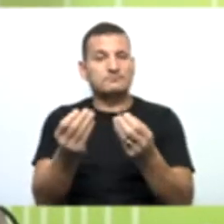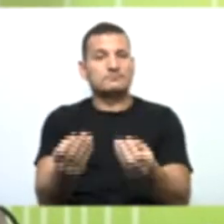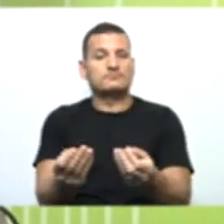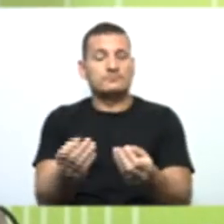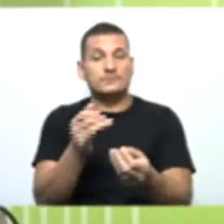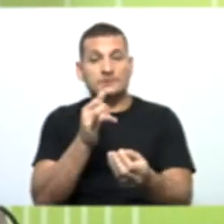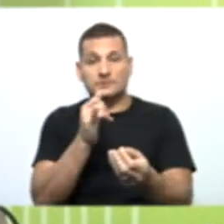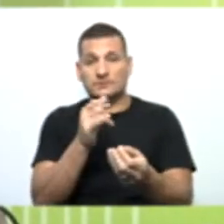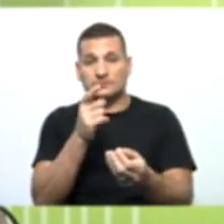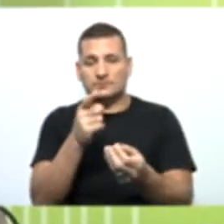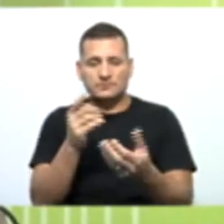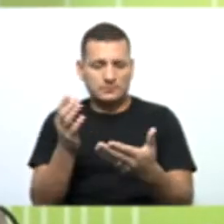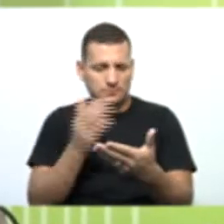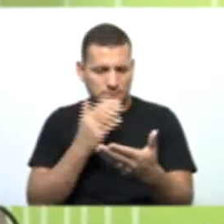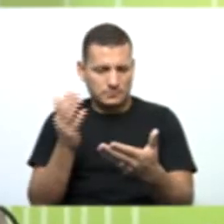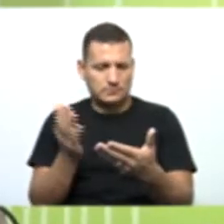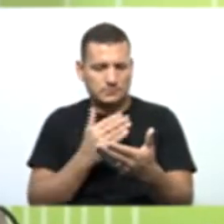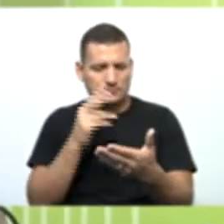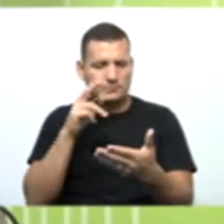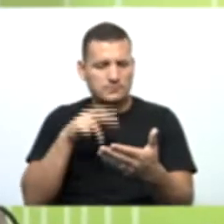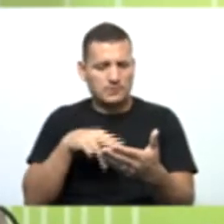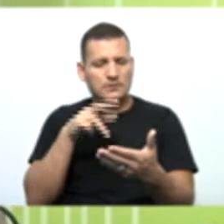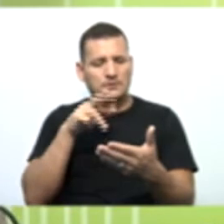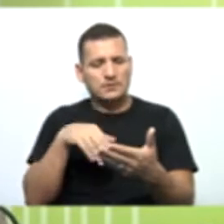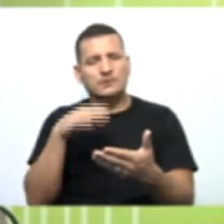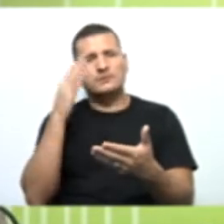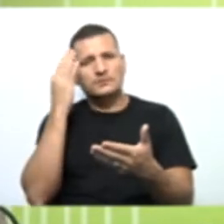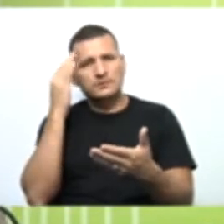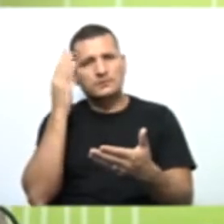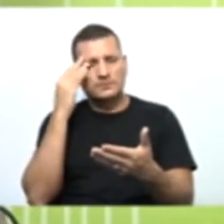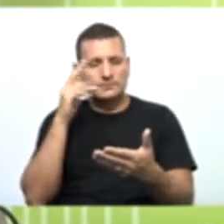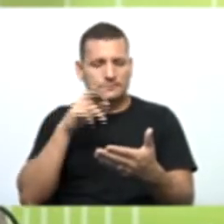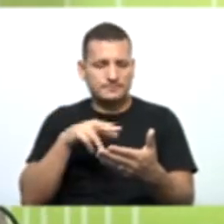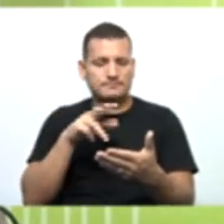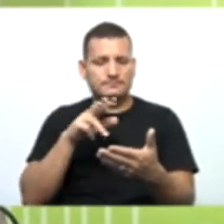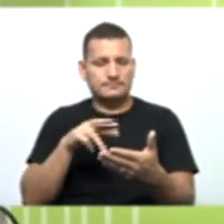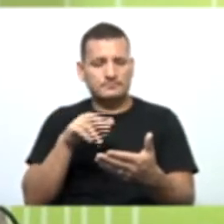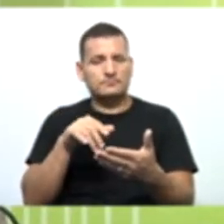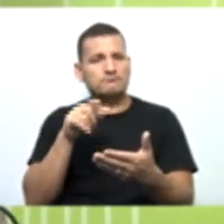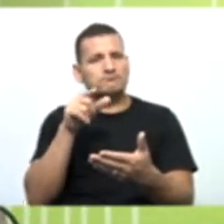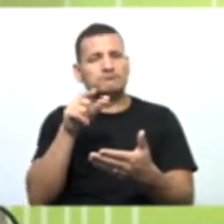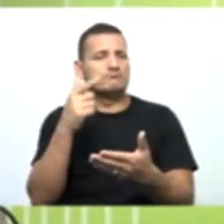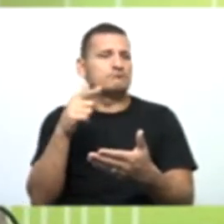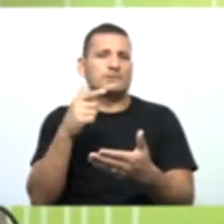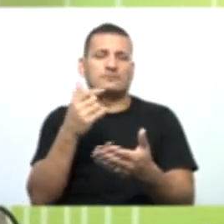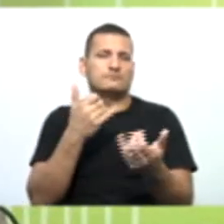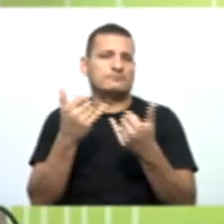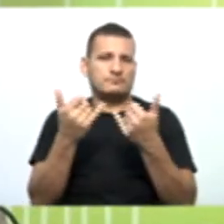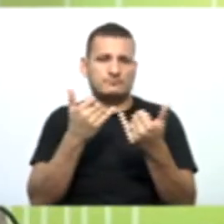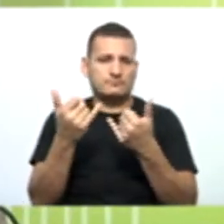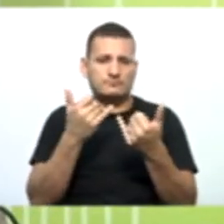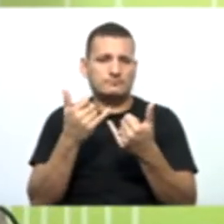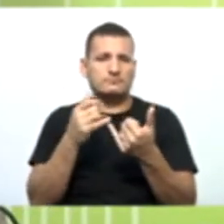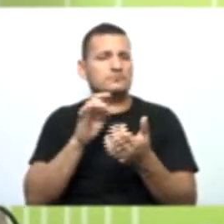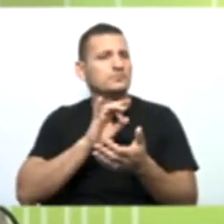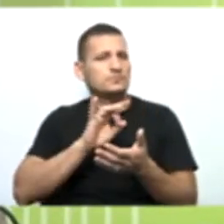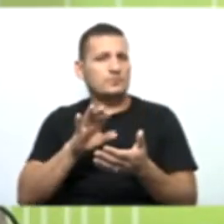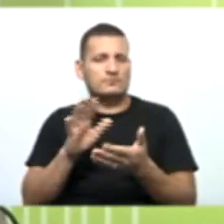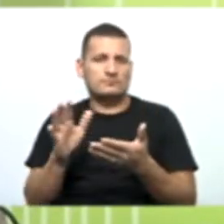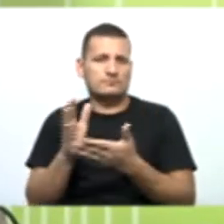for folhear, ler ele, interpretar, entender o que está acontecendo, você não vai ter informação. Vai ter